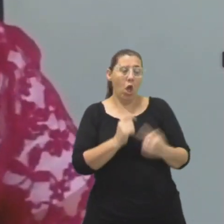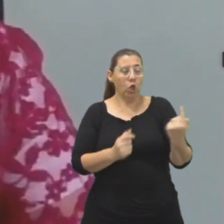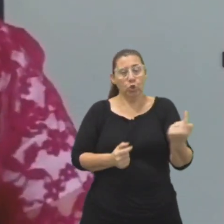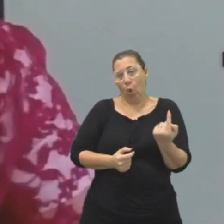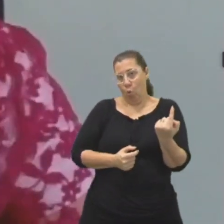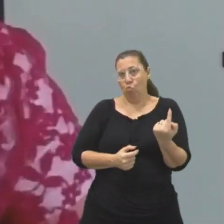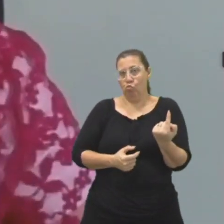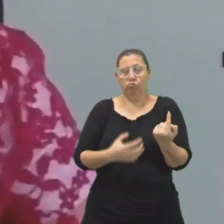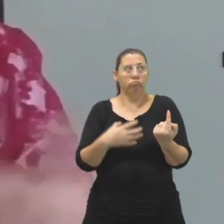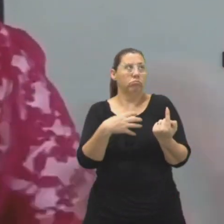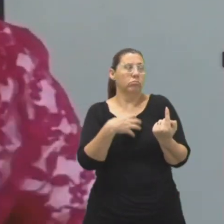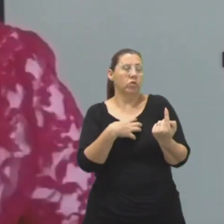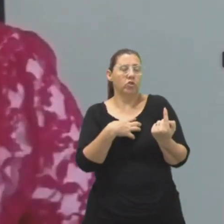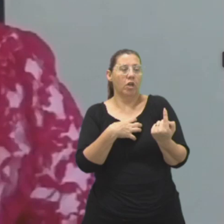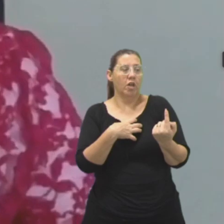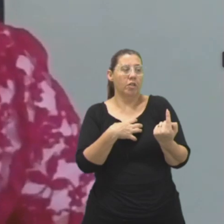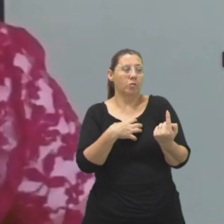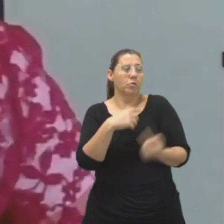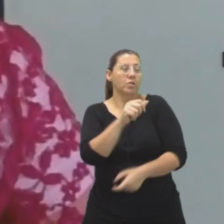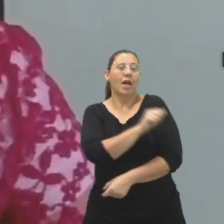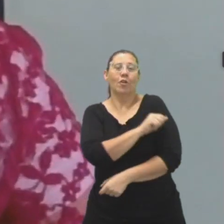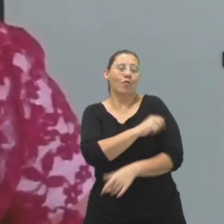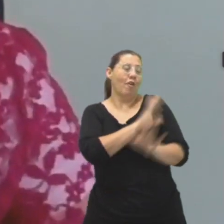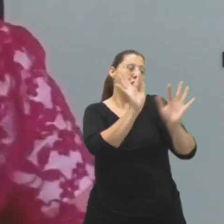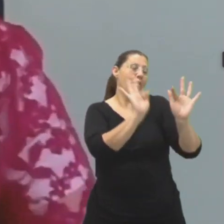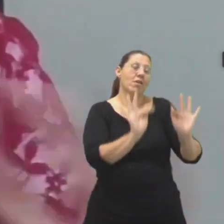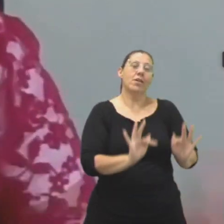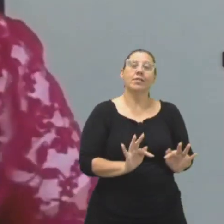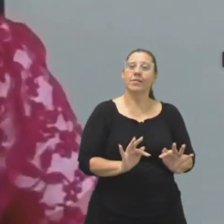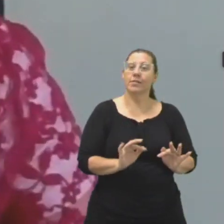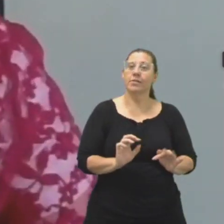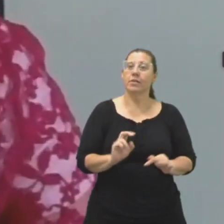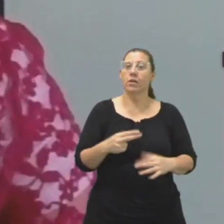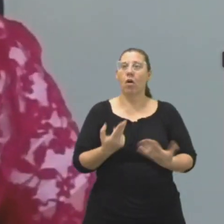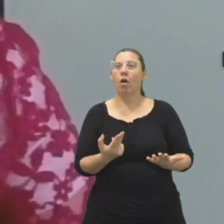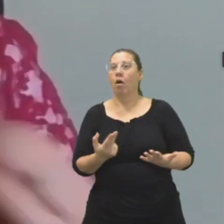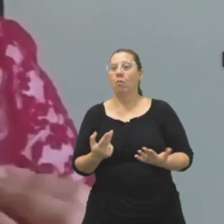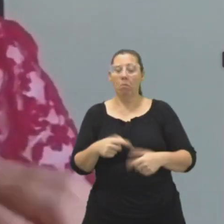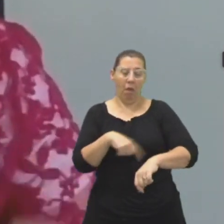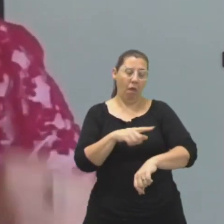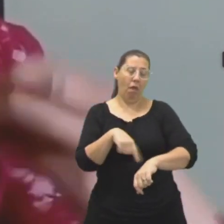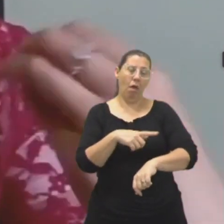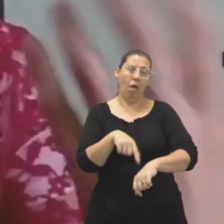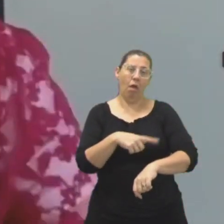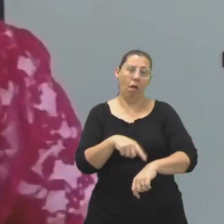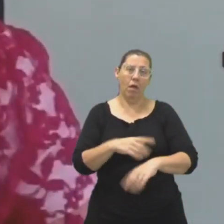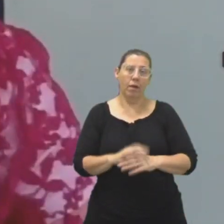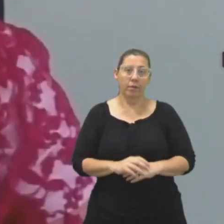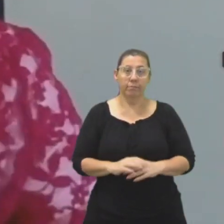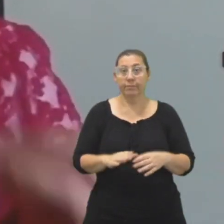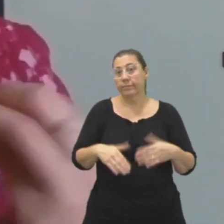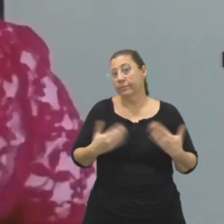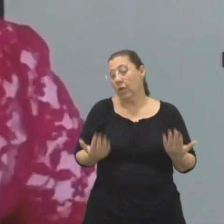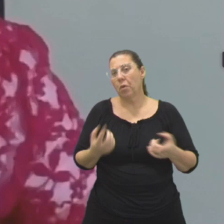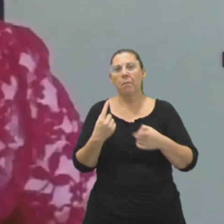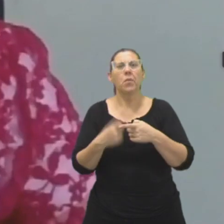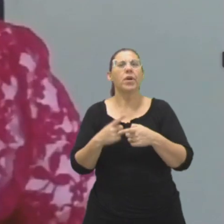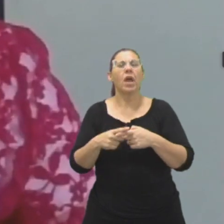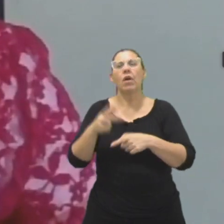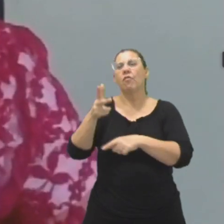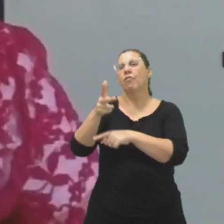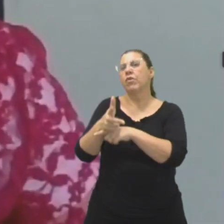recurso para agradar os alunos? É um recurso para passar tempo? É um recurso com uma finalidade